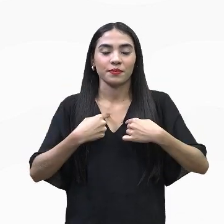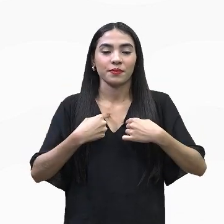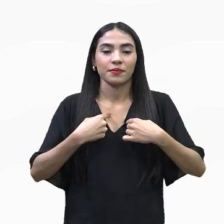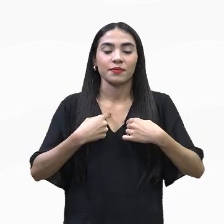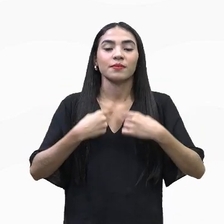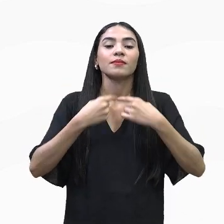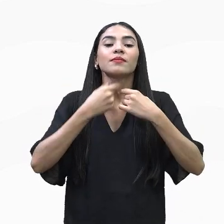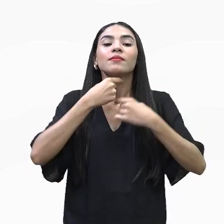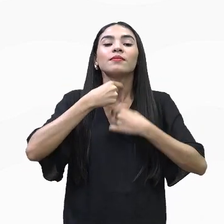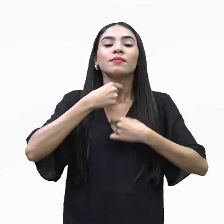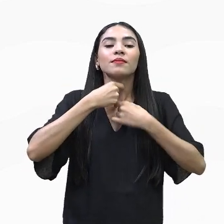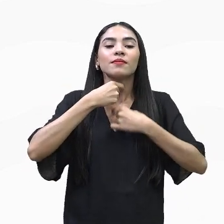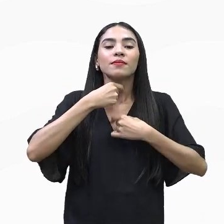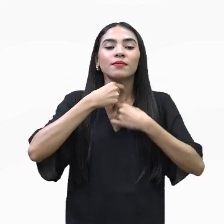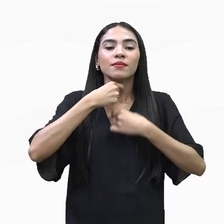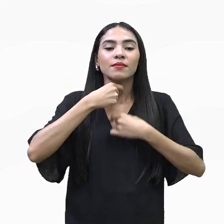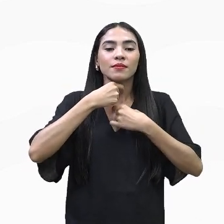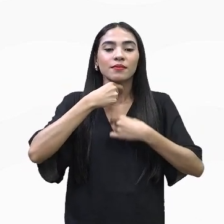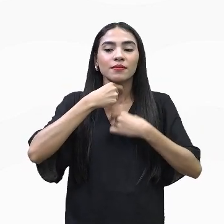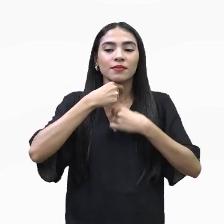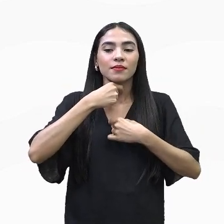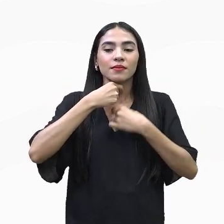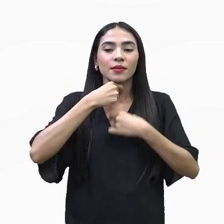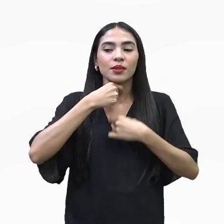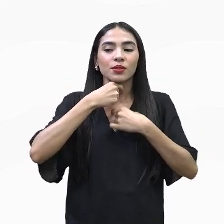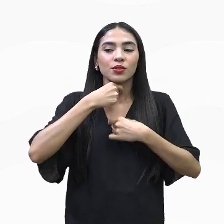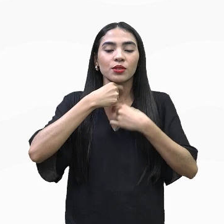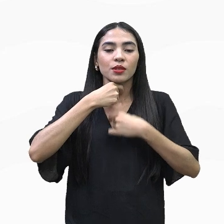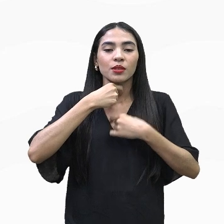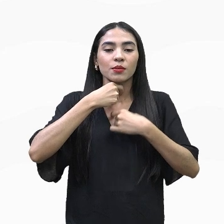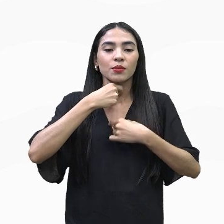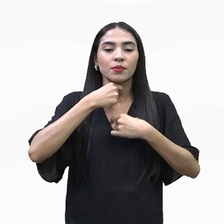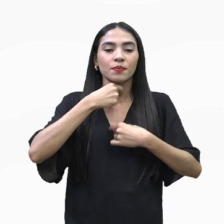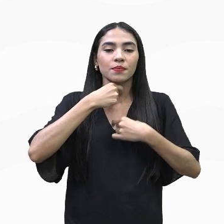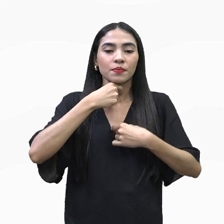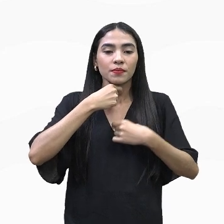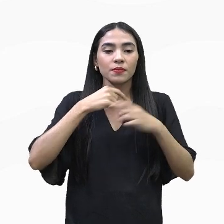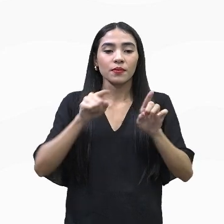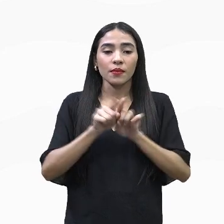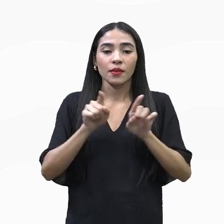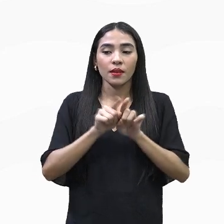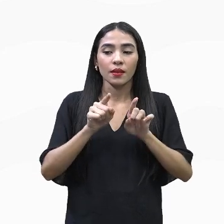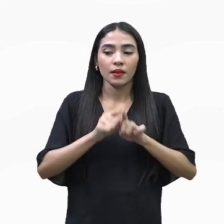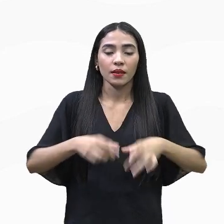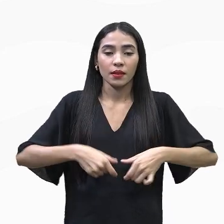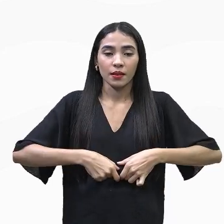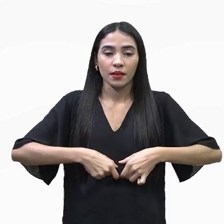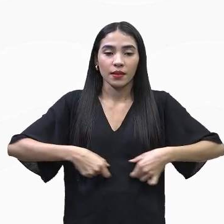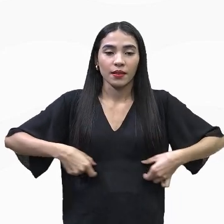localizada no pescoço, o timo, ali na região do coração, suprarrenais e